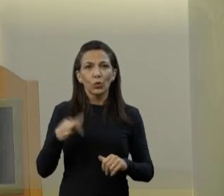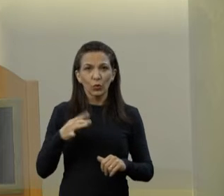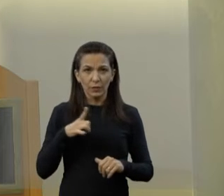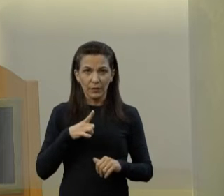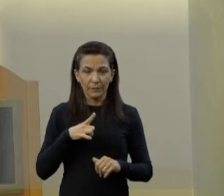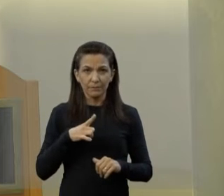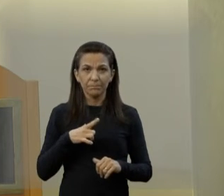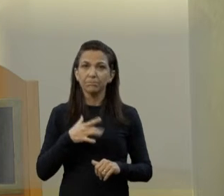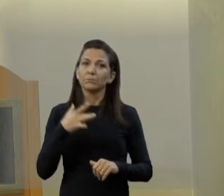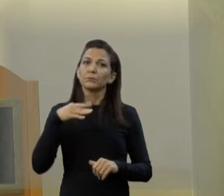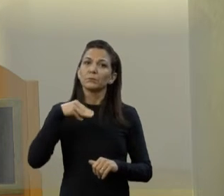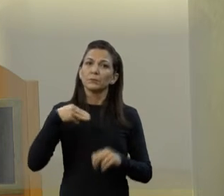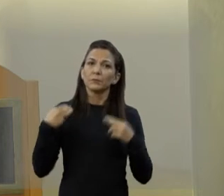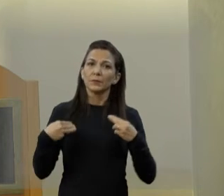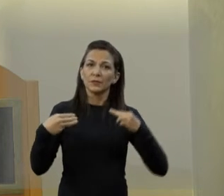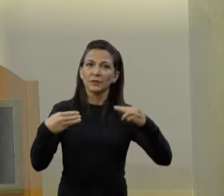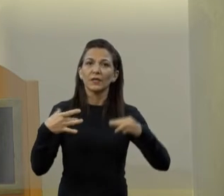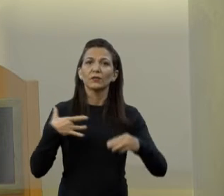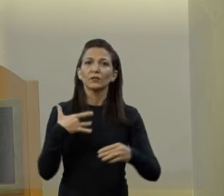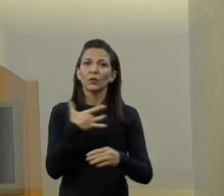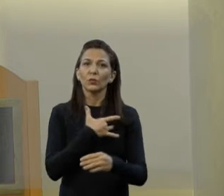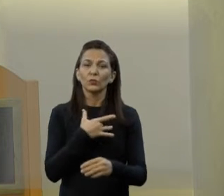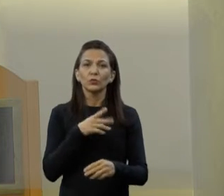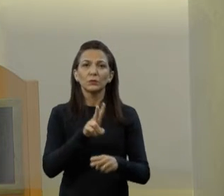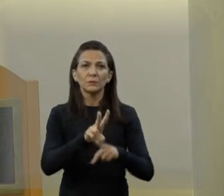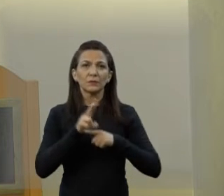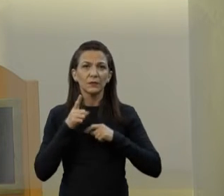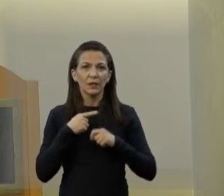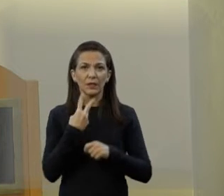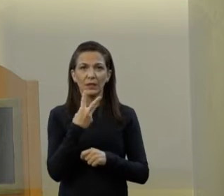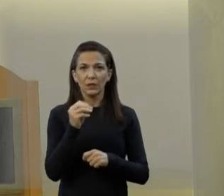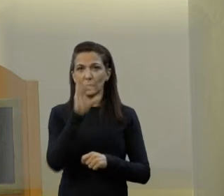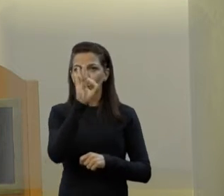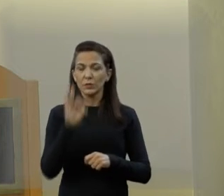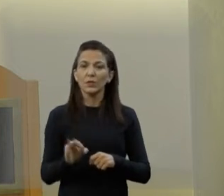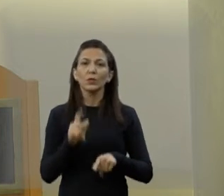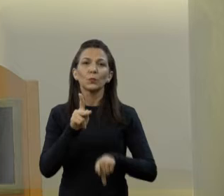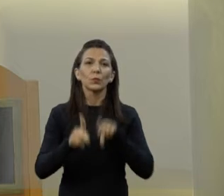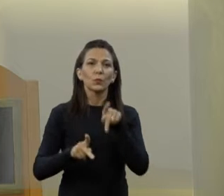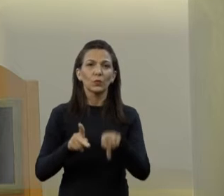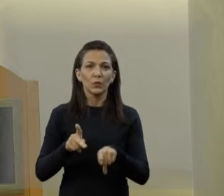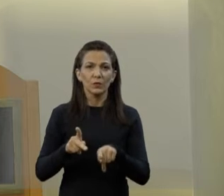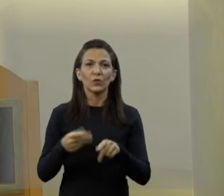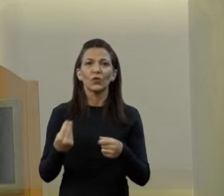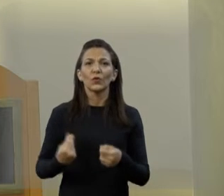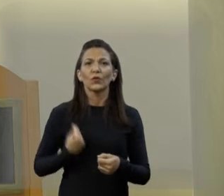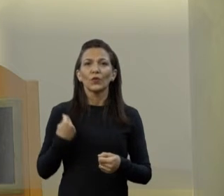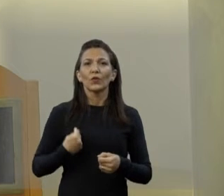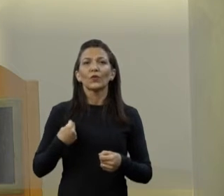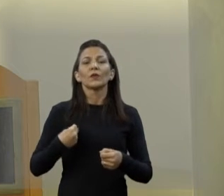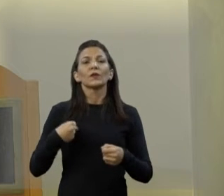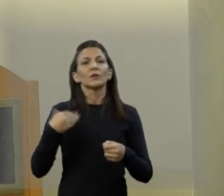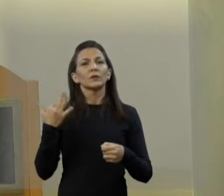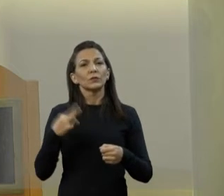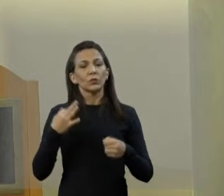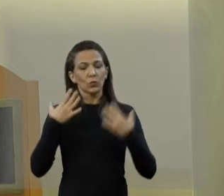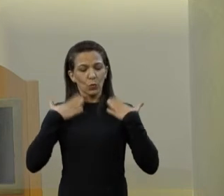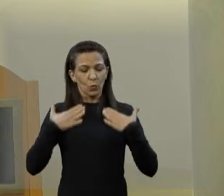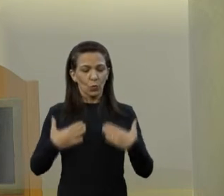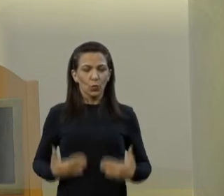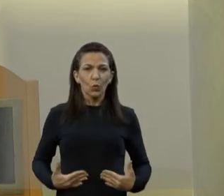dados do Ministério da Saúde estima-se que quase trinta por cento da população brasileira Como vive com dores crônicas